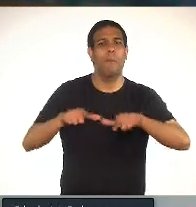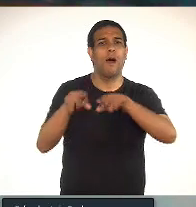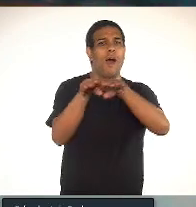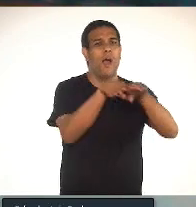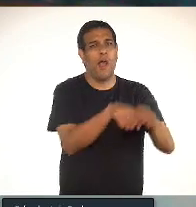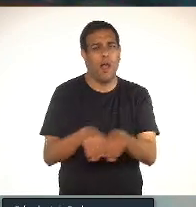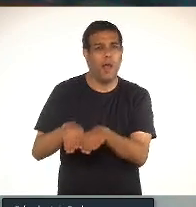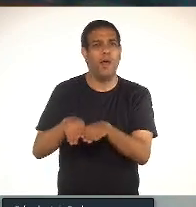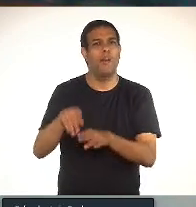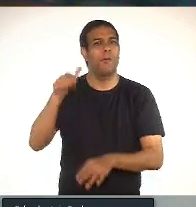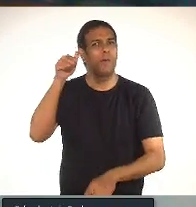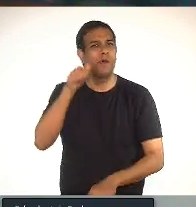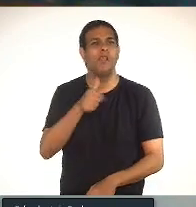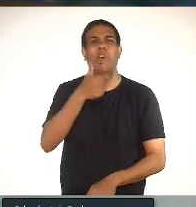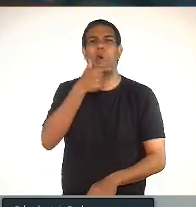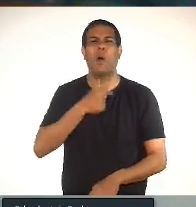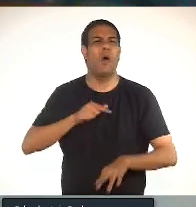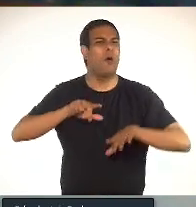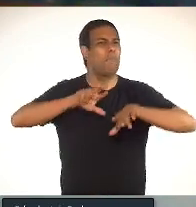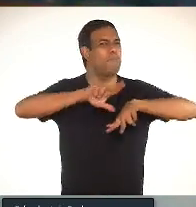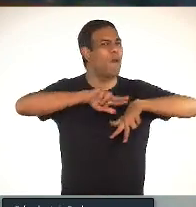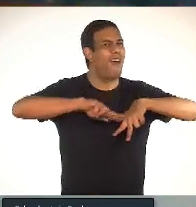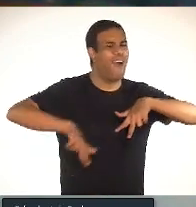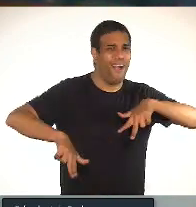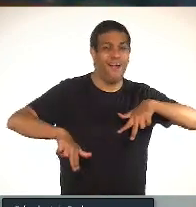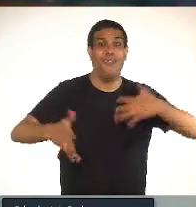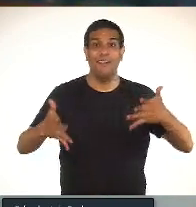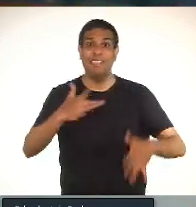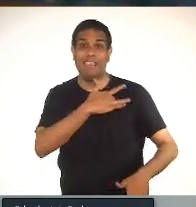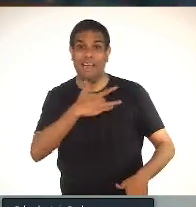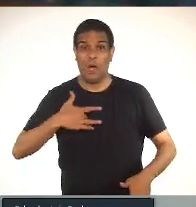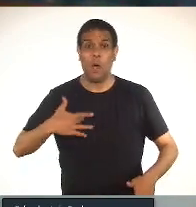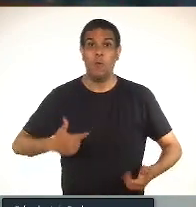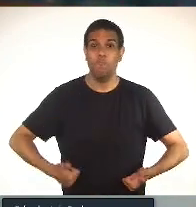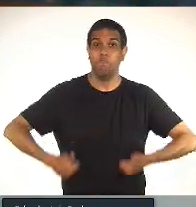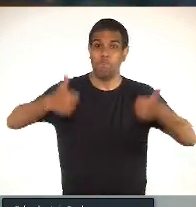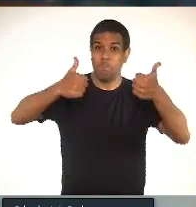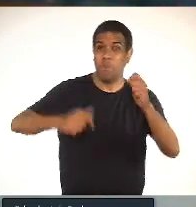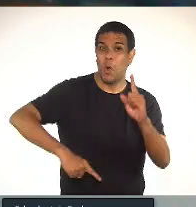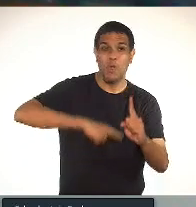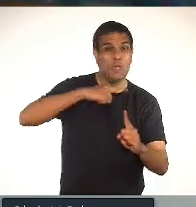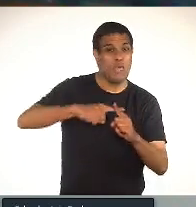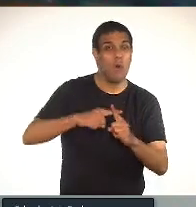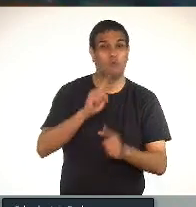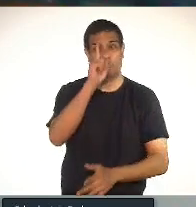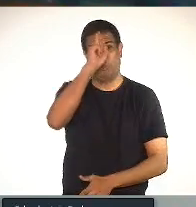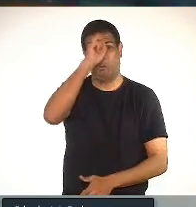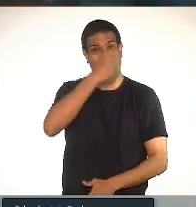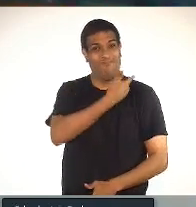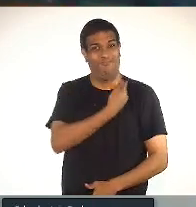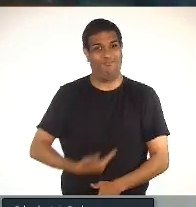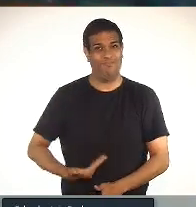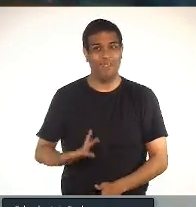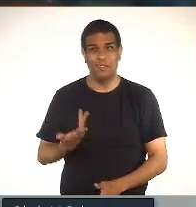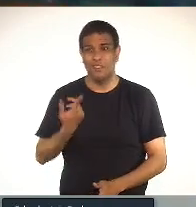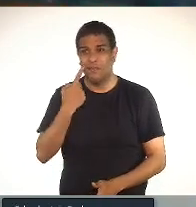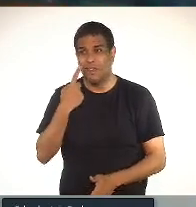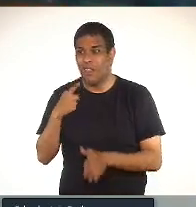para todos irem à escola, para que tenha saúde no sentido universal. Por mais que eu verifique